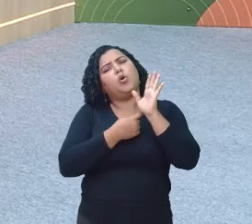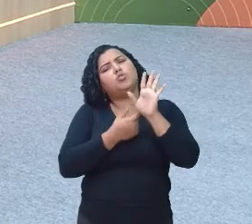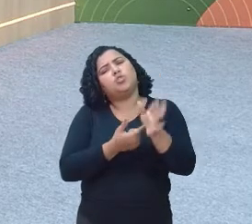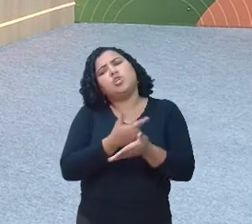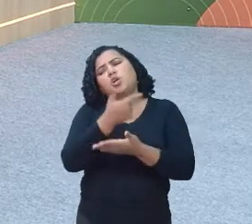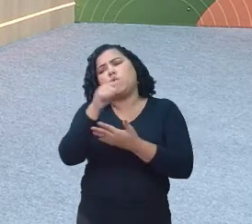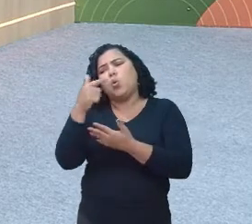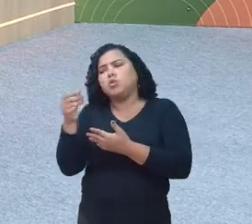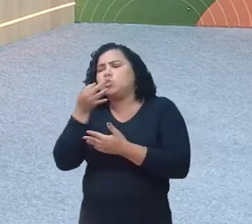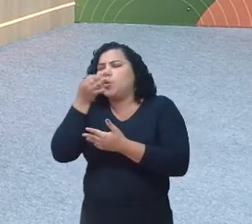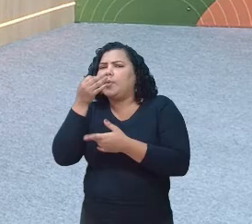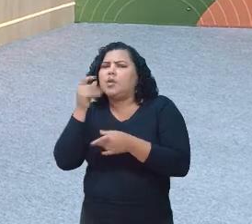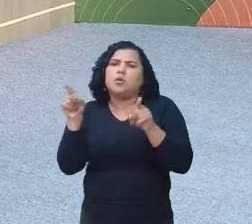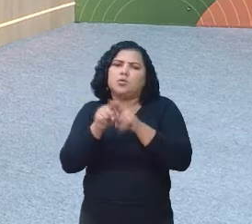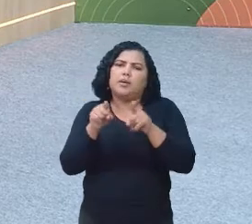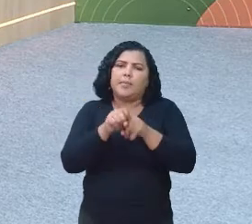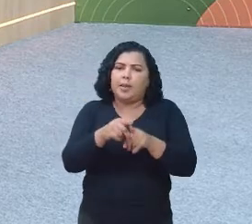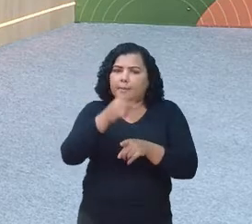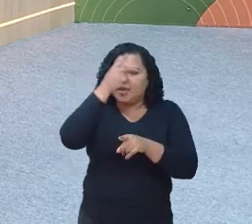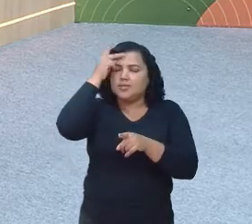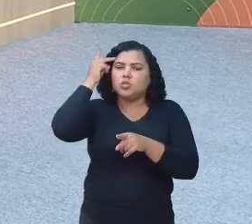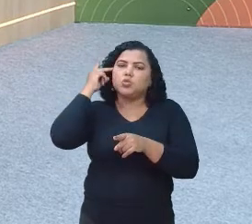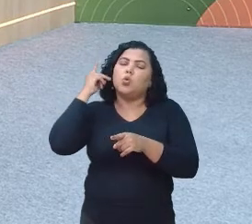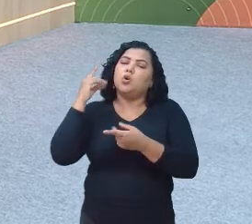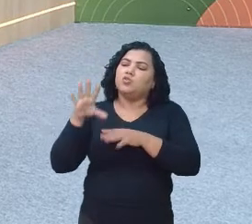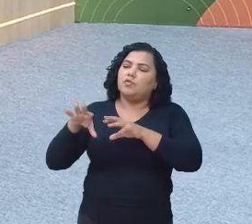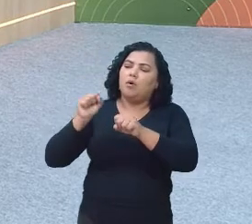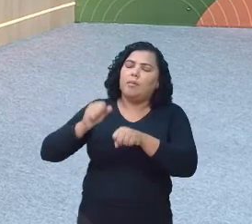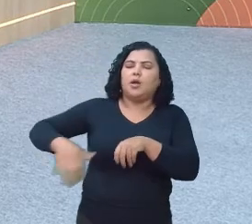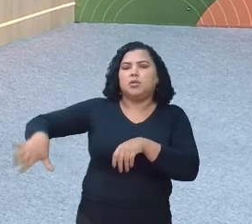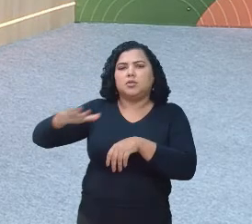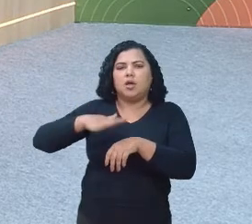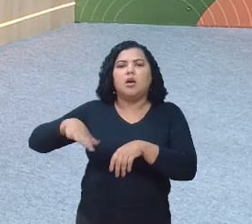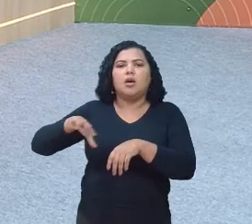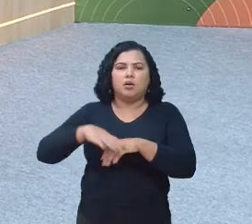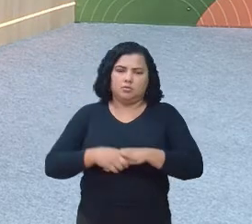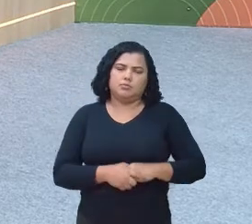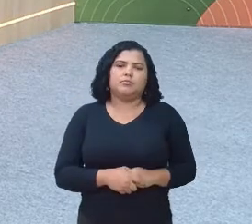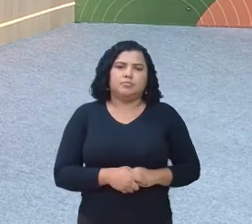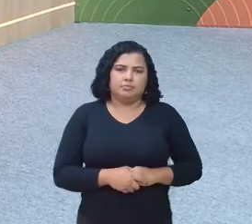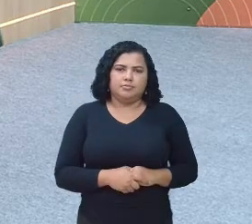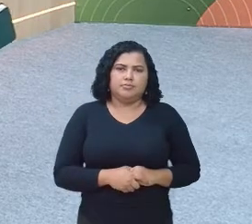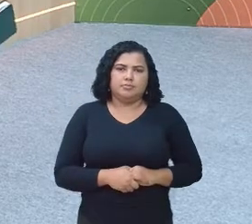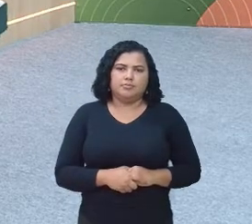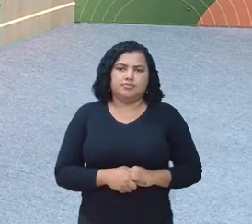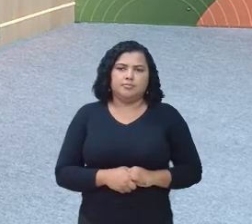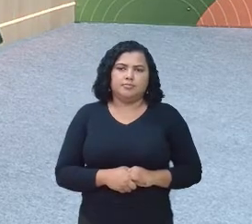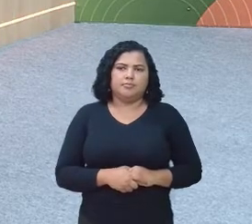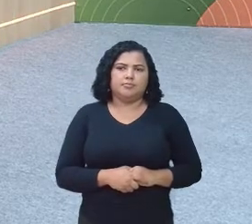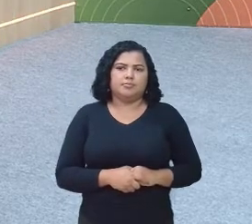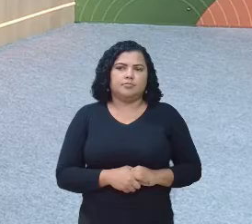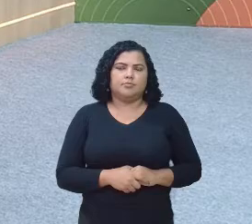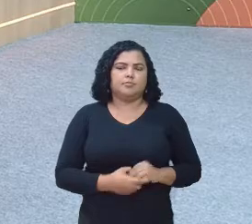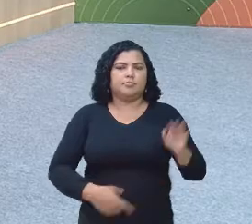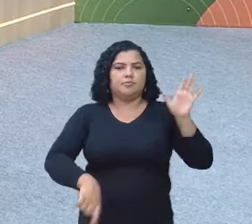de terceiros, falas de especialistas, para embasar a minha argumentação, tá certo? Por último, a gente